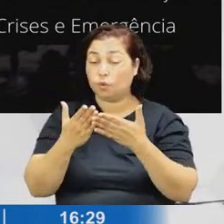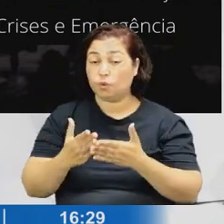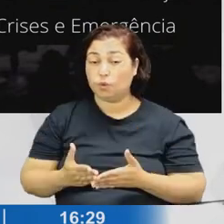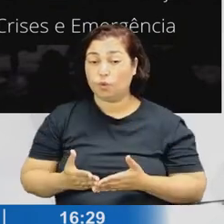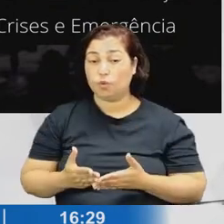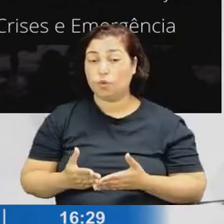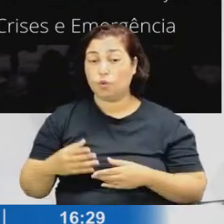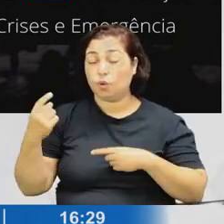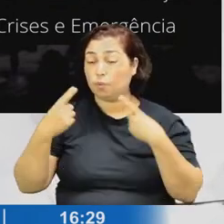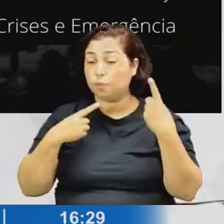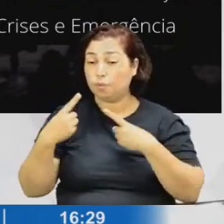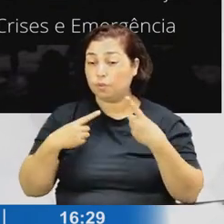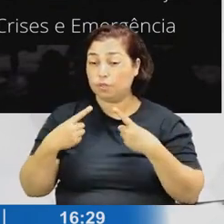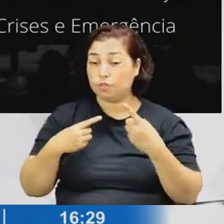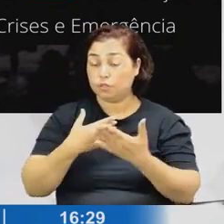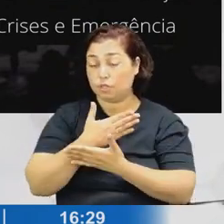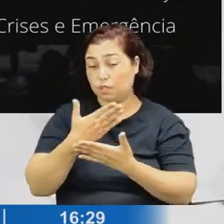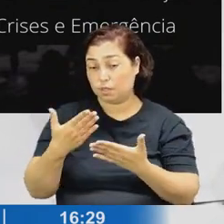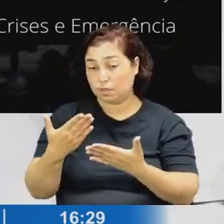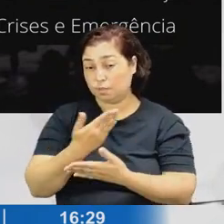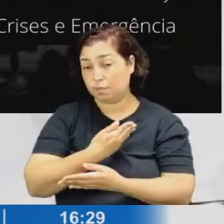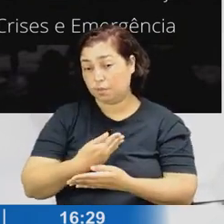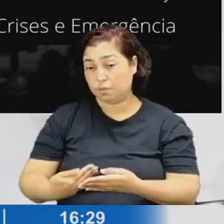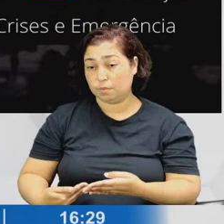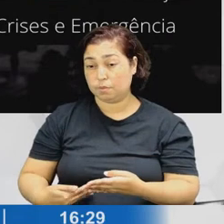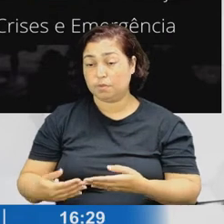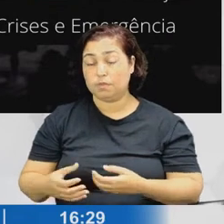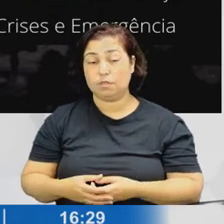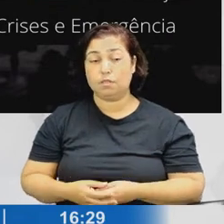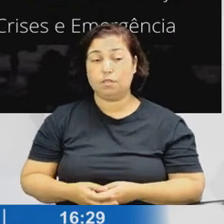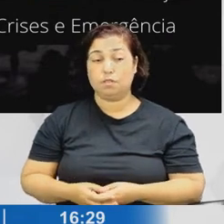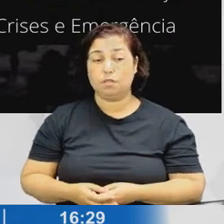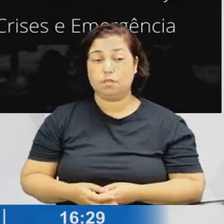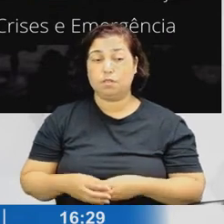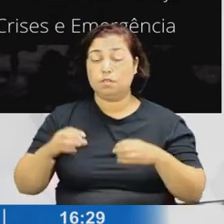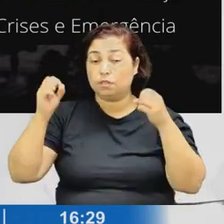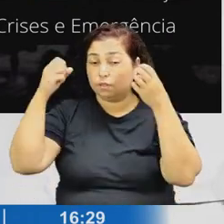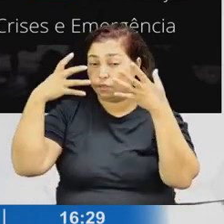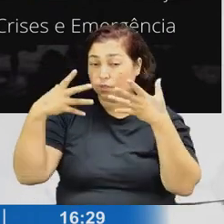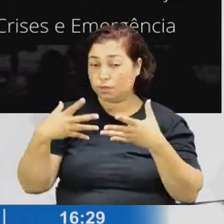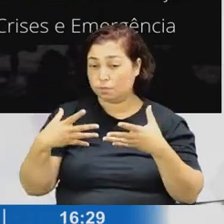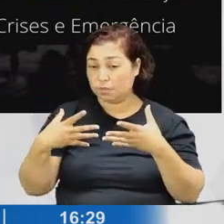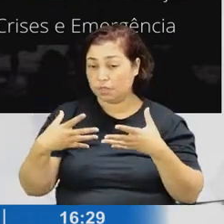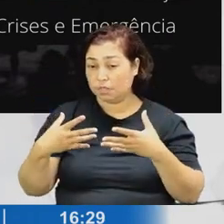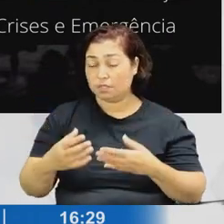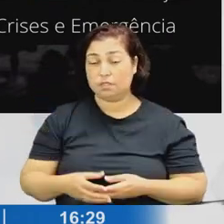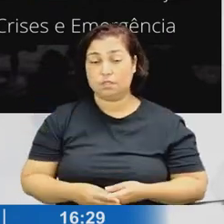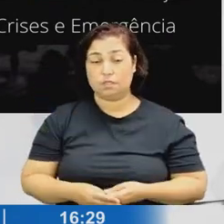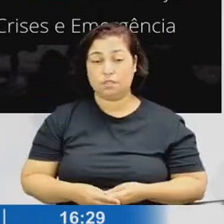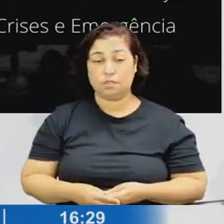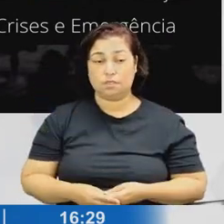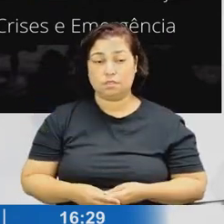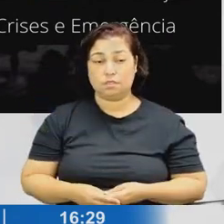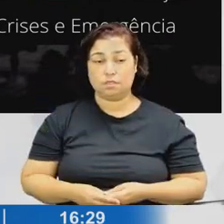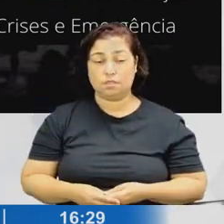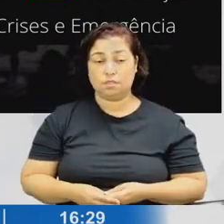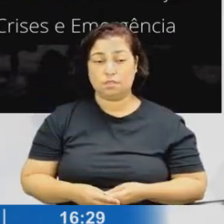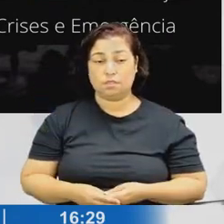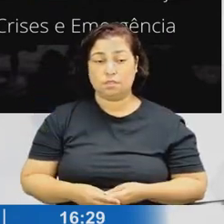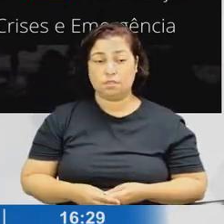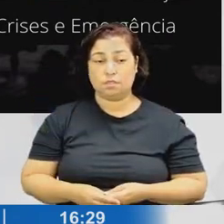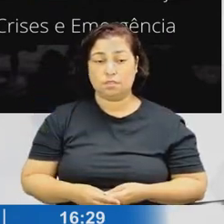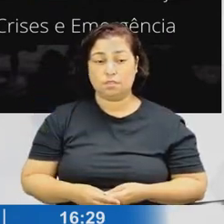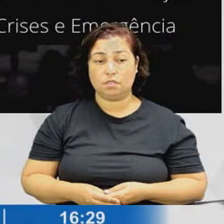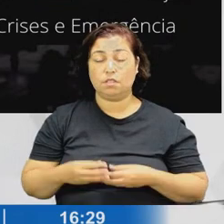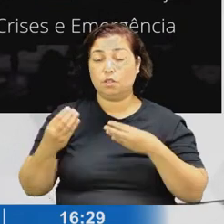com exposição de política pública vai explicar Tecnicamente a vai dar gráficos vai dar números né